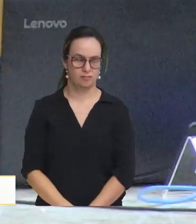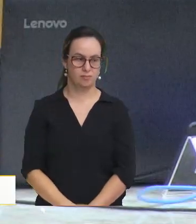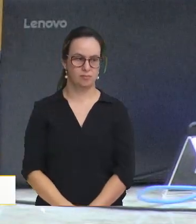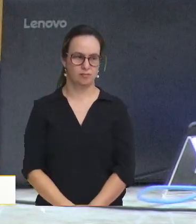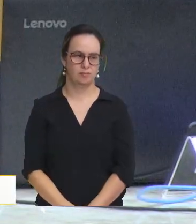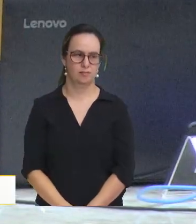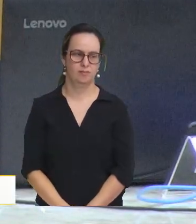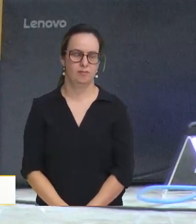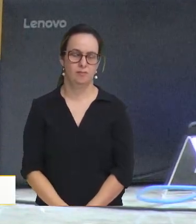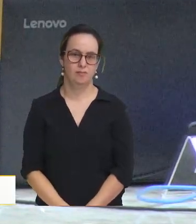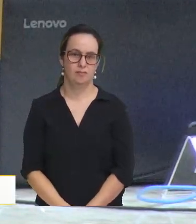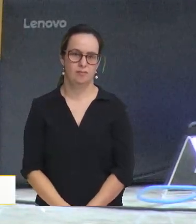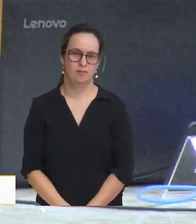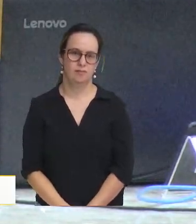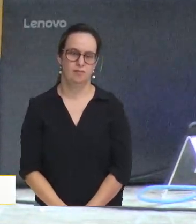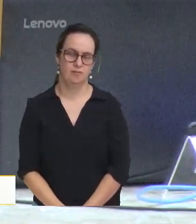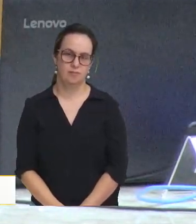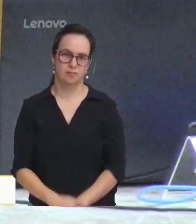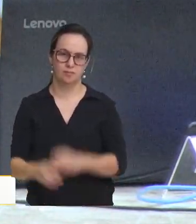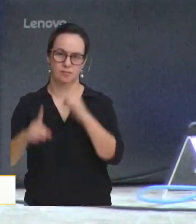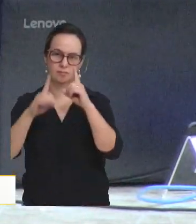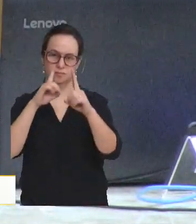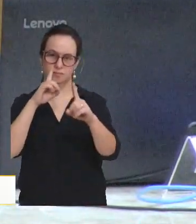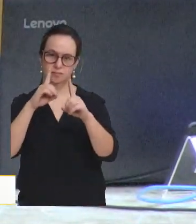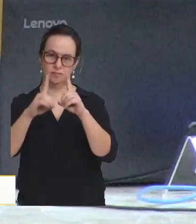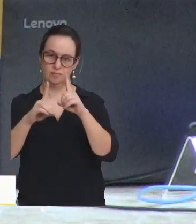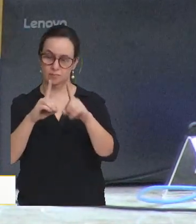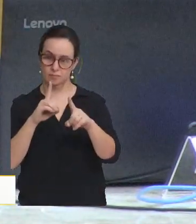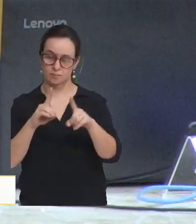Continua em discussão o projeto de lei